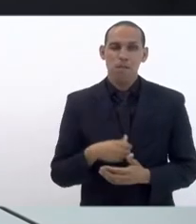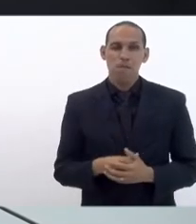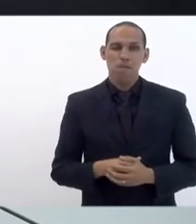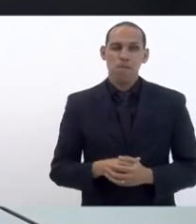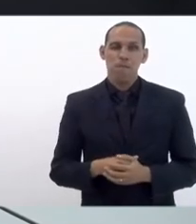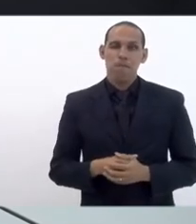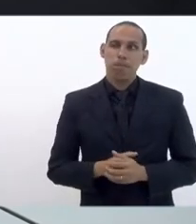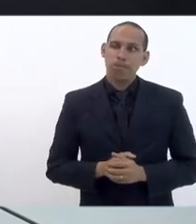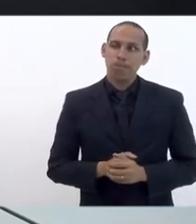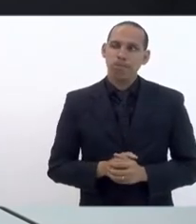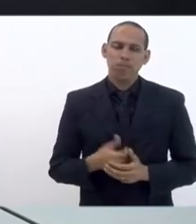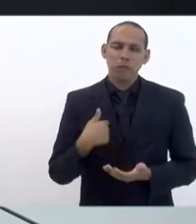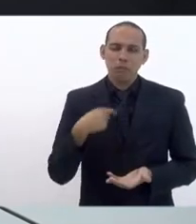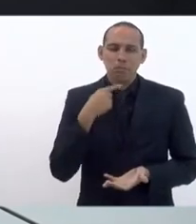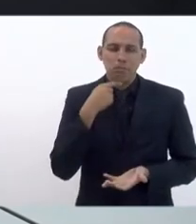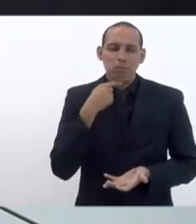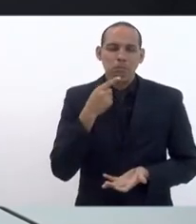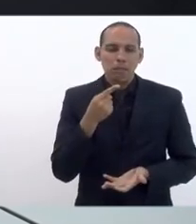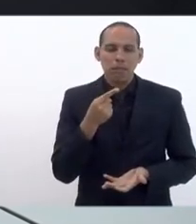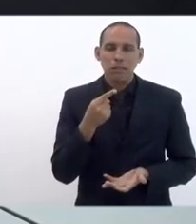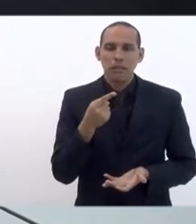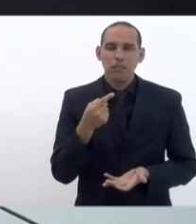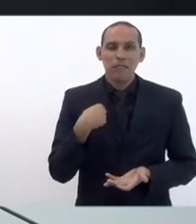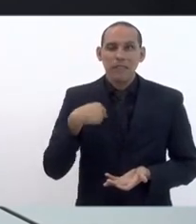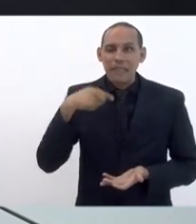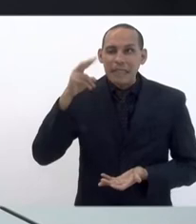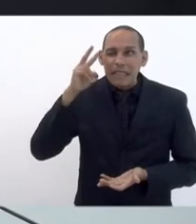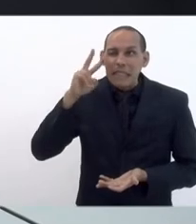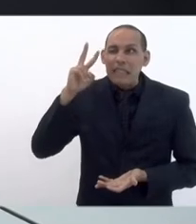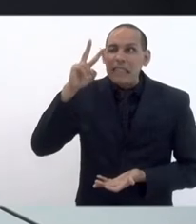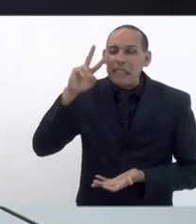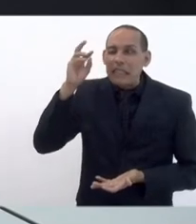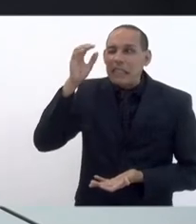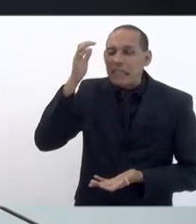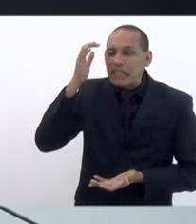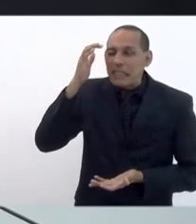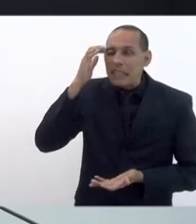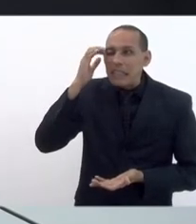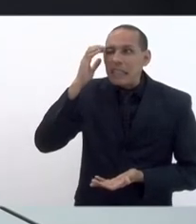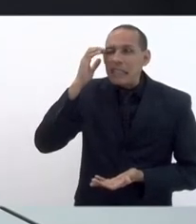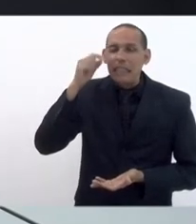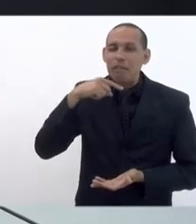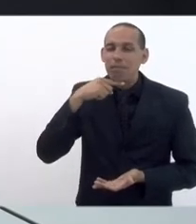eu não consigo, por mais que eu puxe da minha memória, lembrar